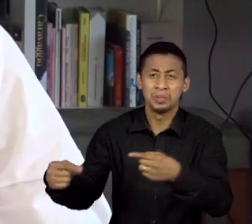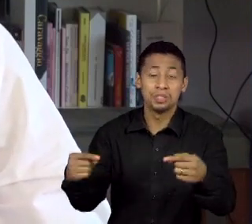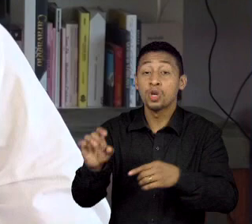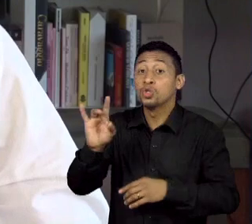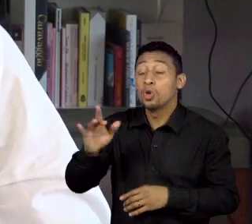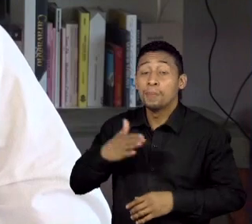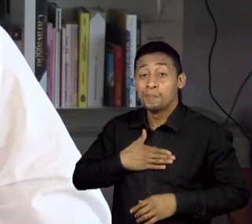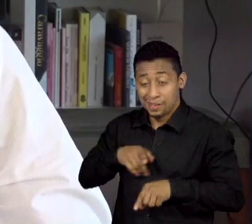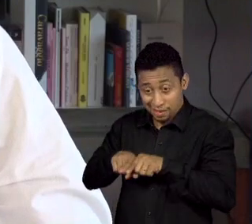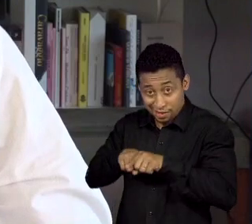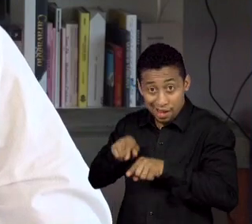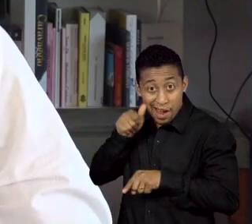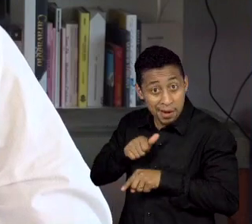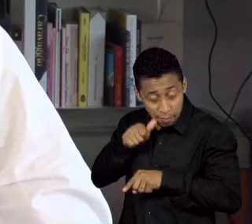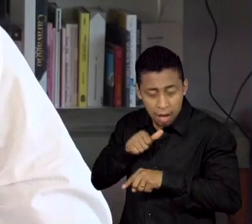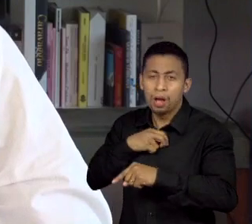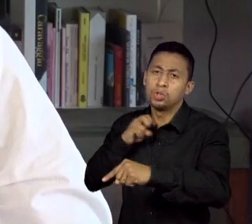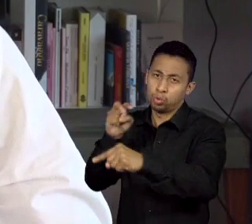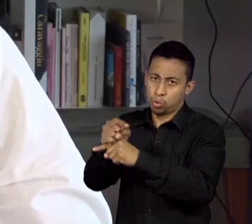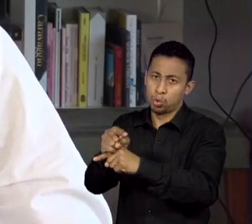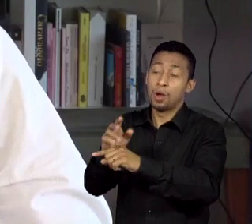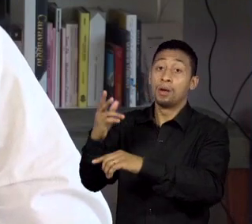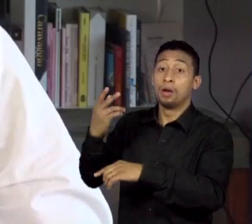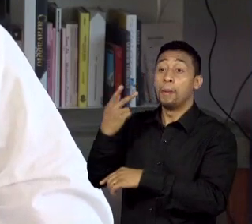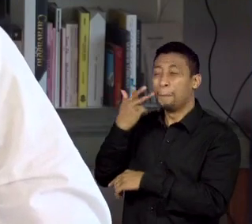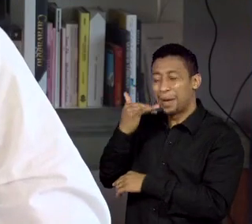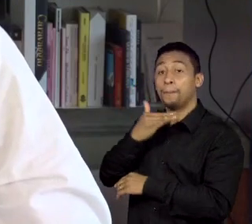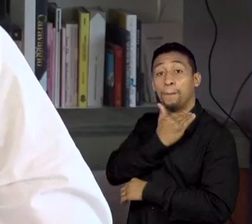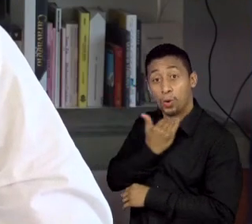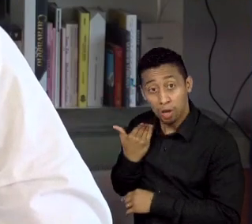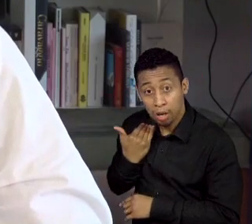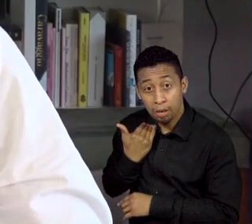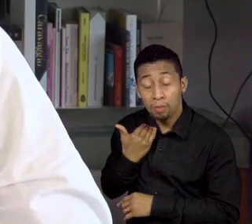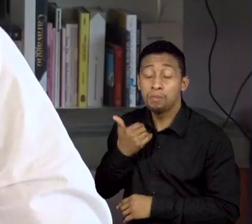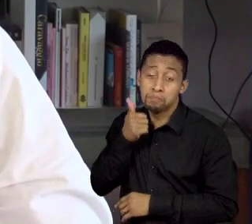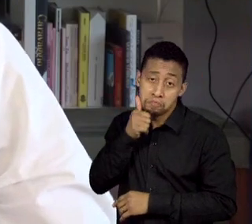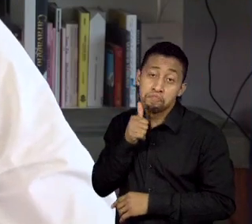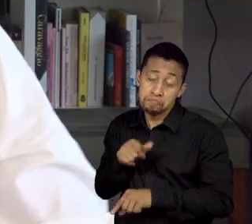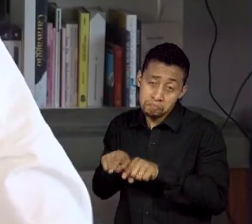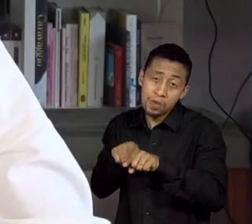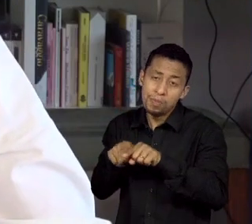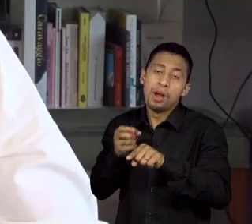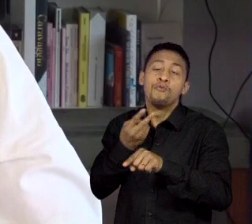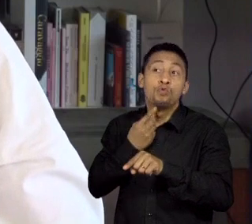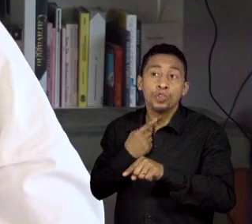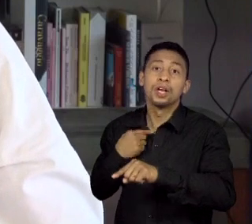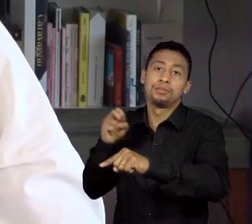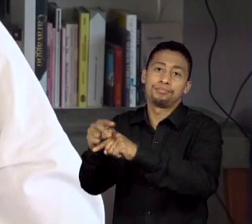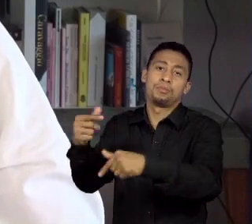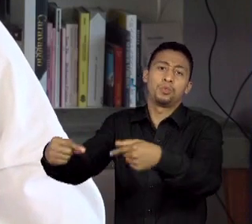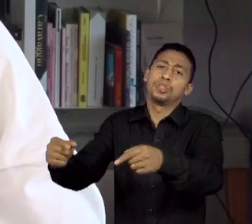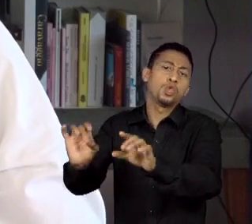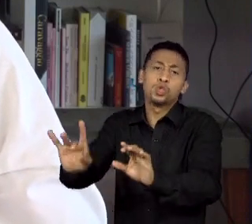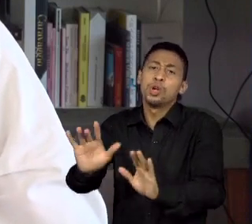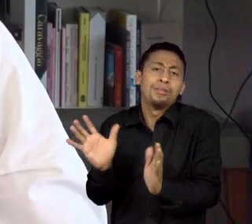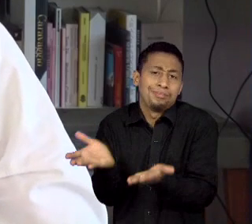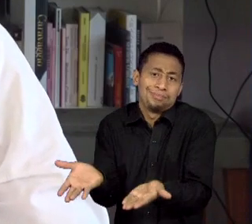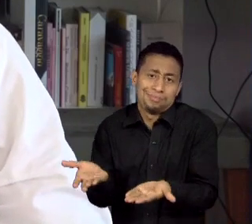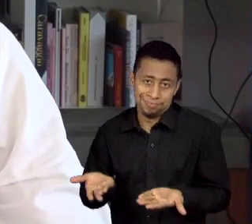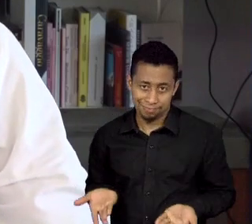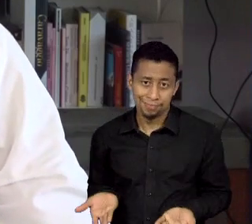política. Então, eu não me incomoda, porque parece que você é eu acho